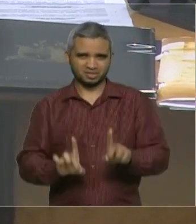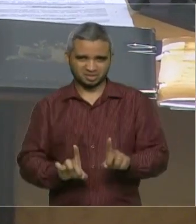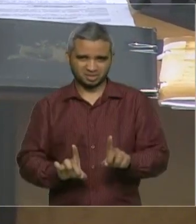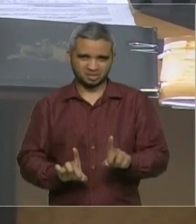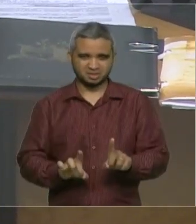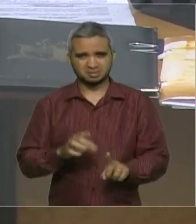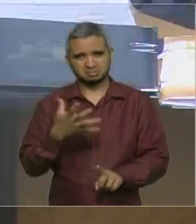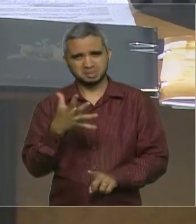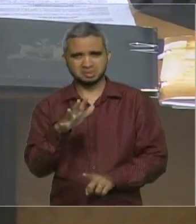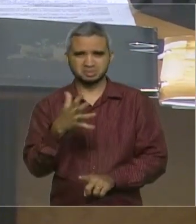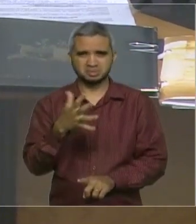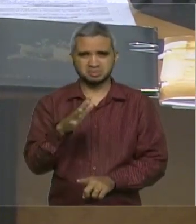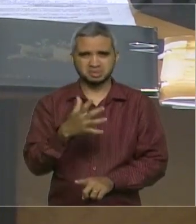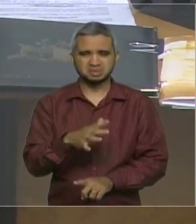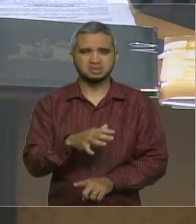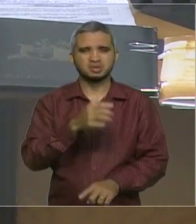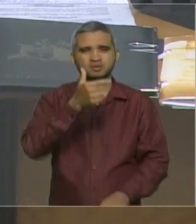a